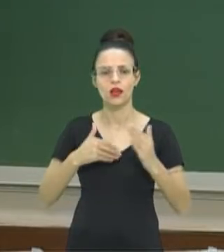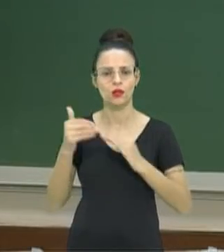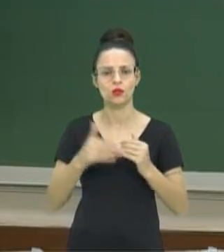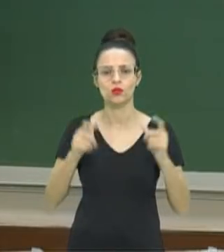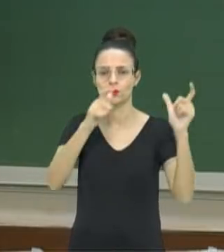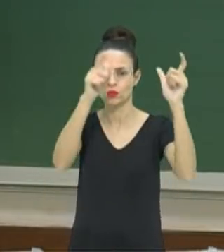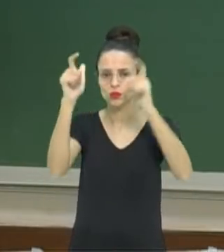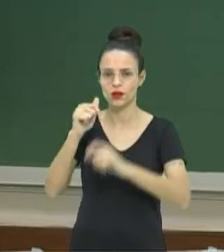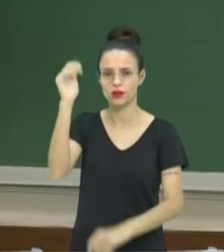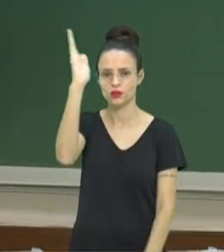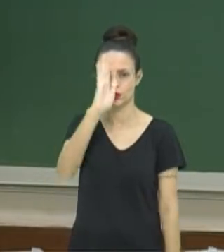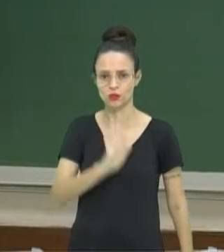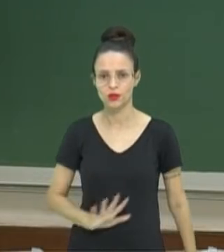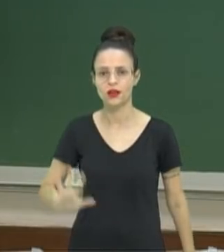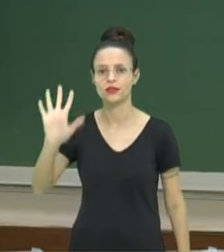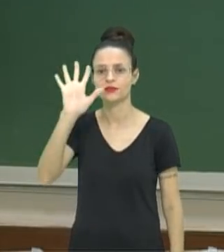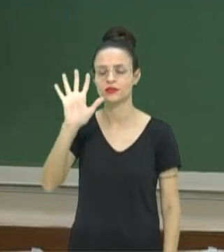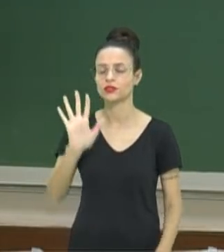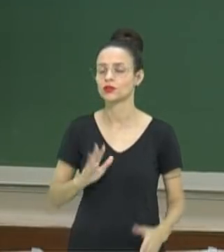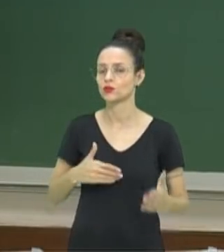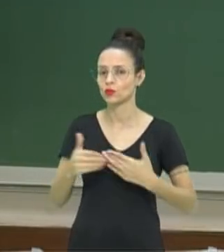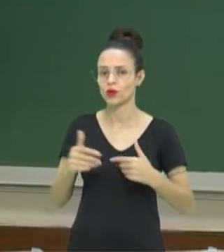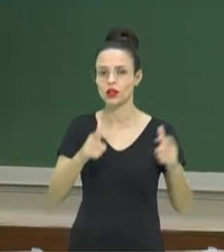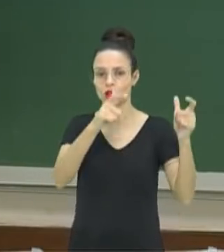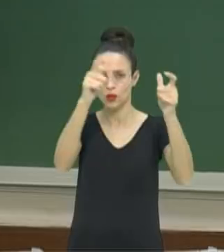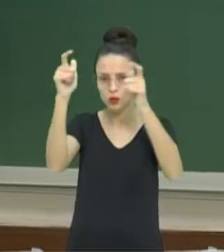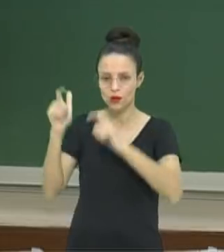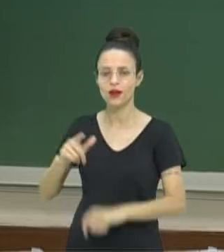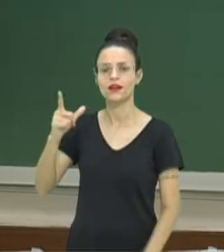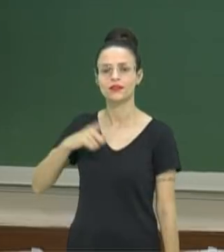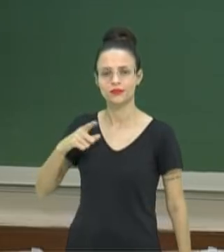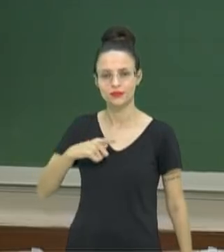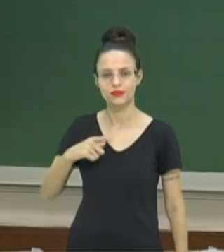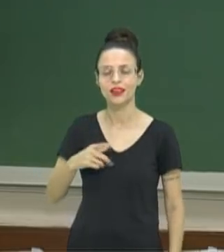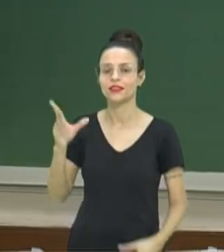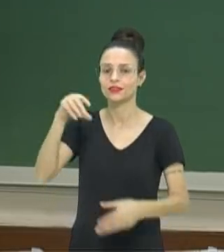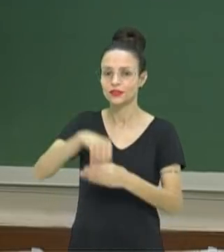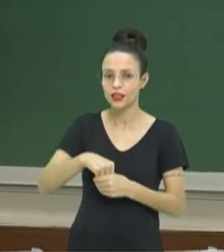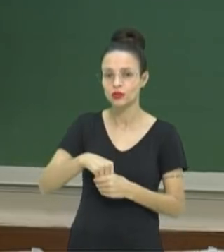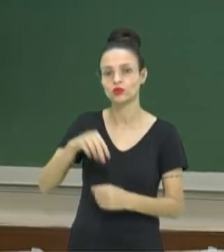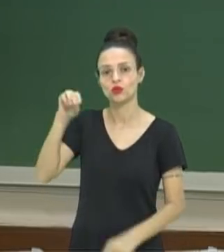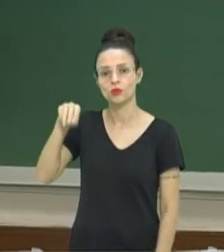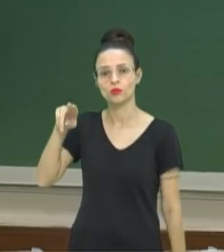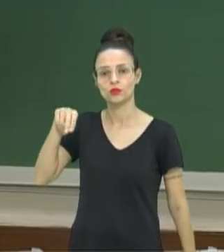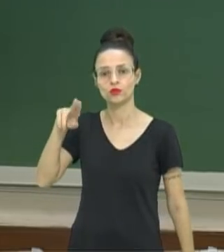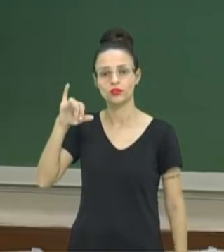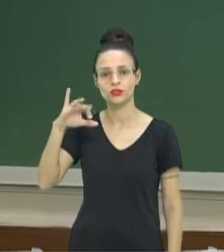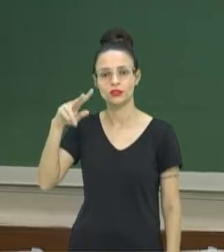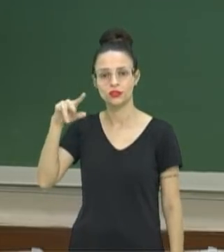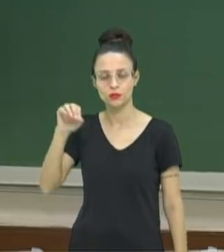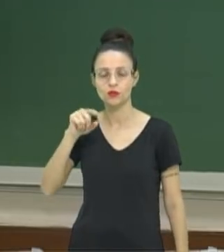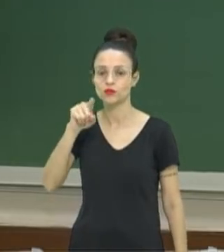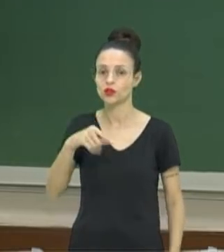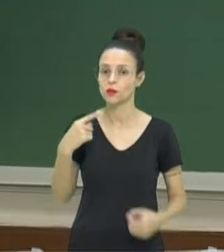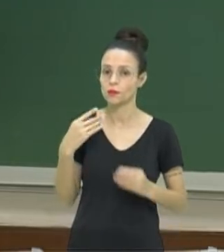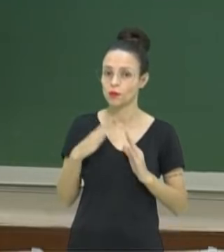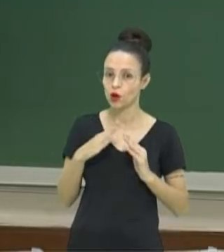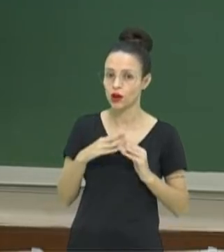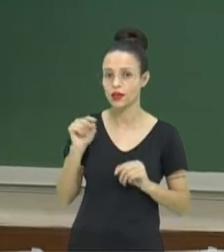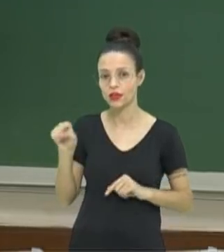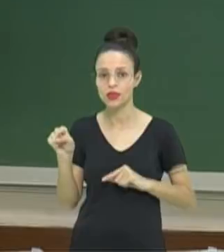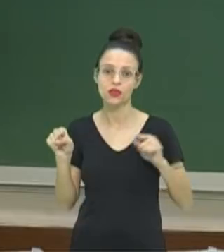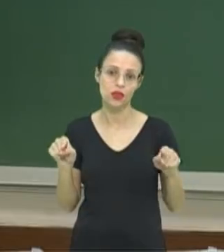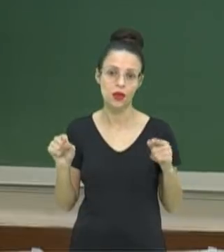Brasil, qualquer parte do território brasileiro vai estar dentro de um município ou de outro. Ou você mora num município ou você mora no